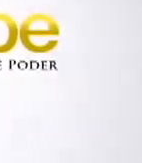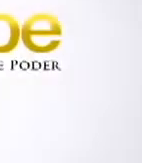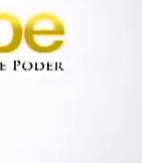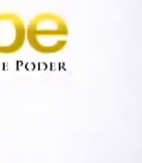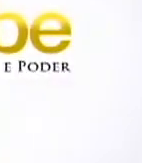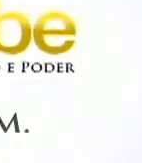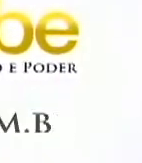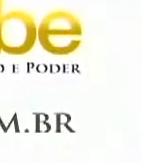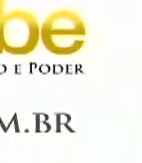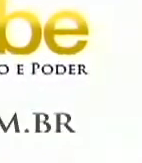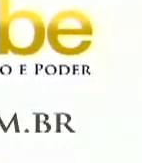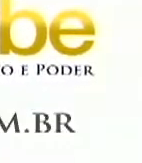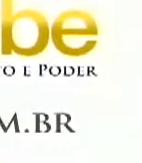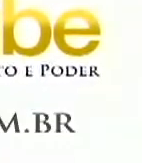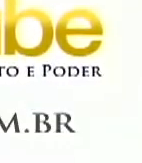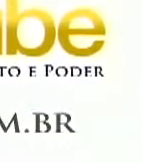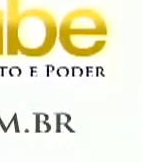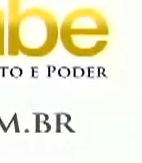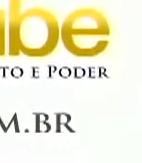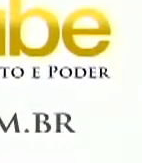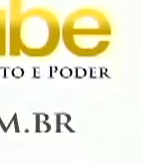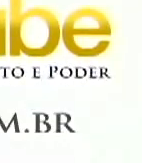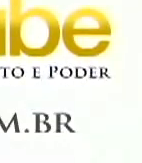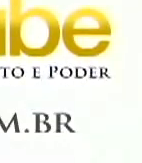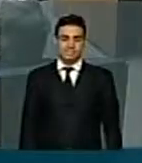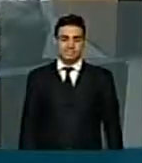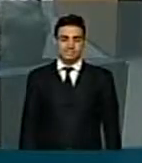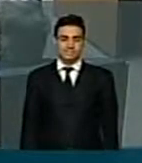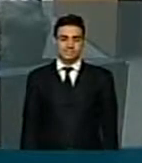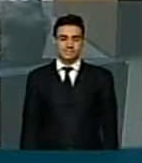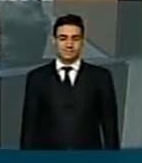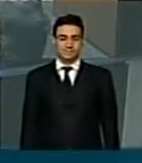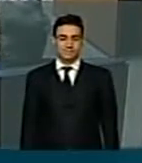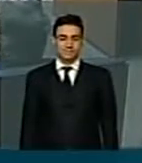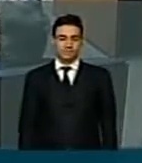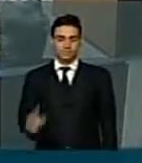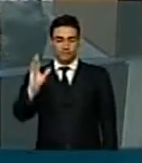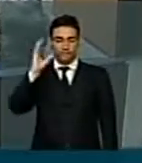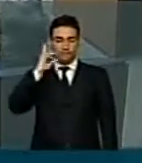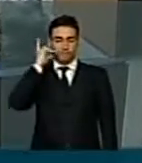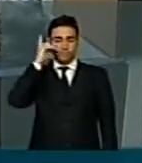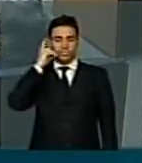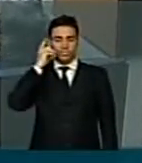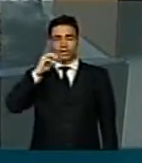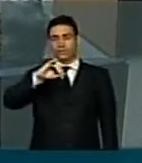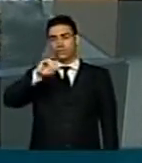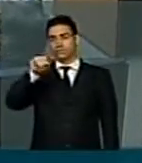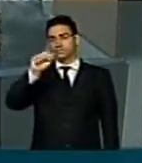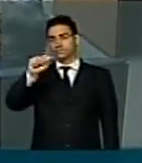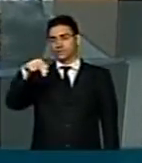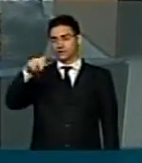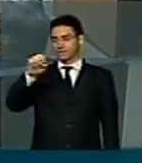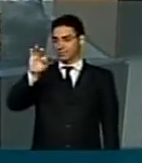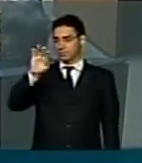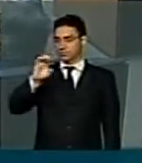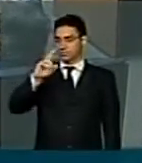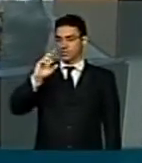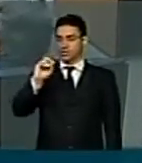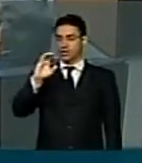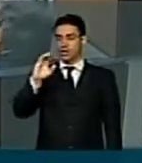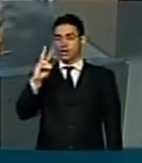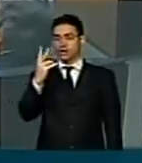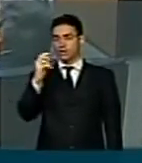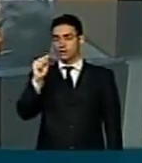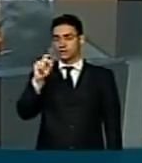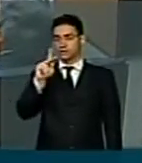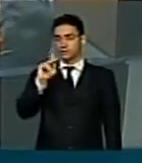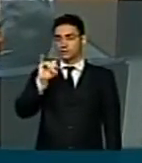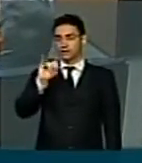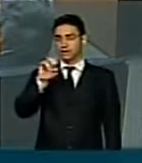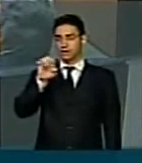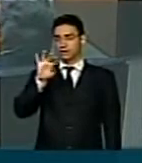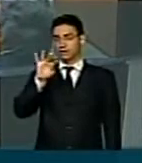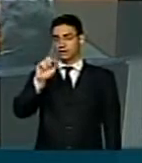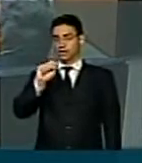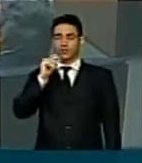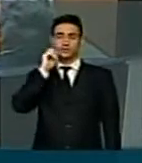a